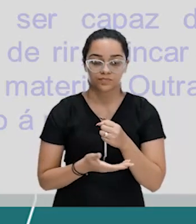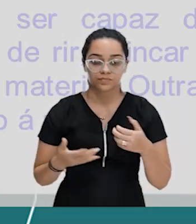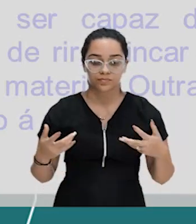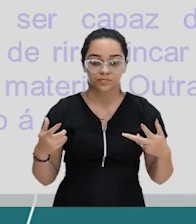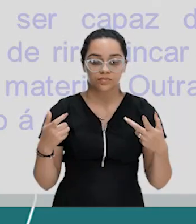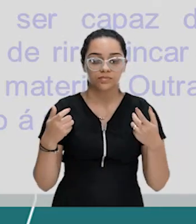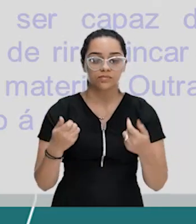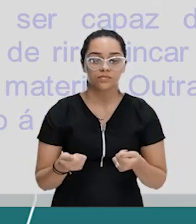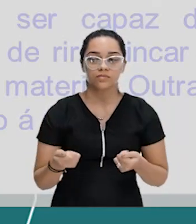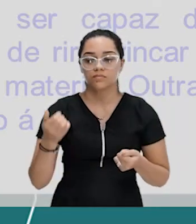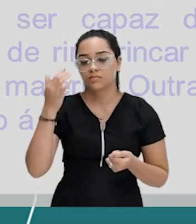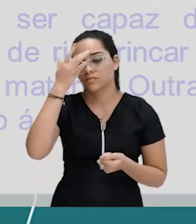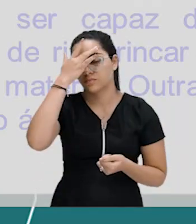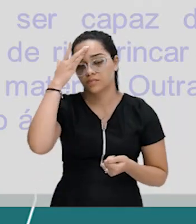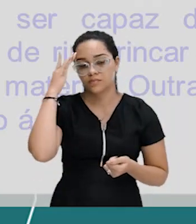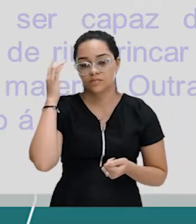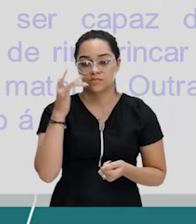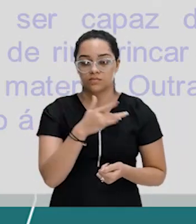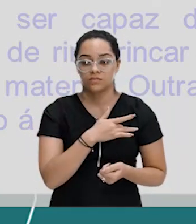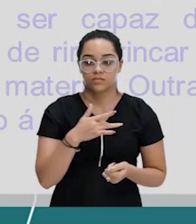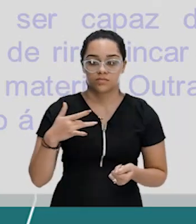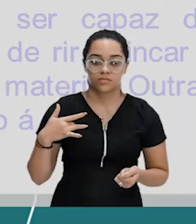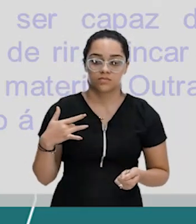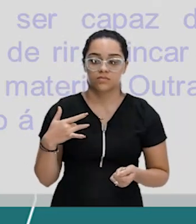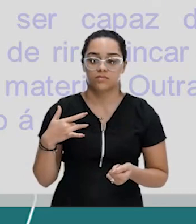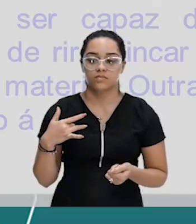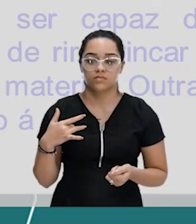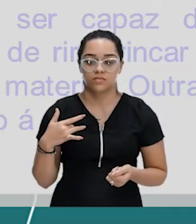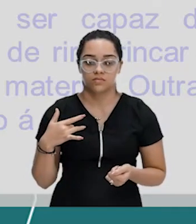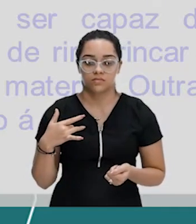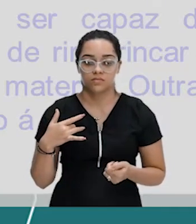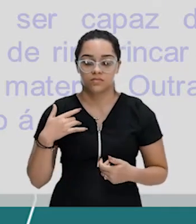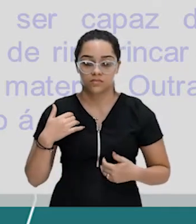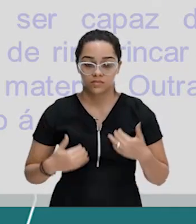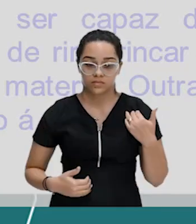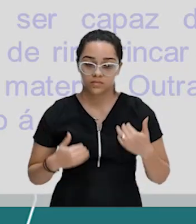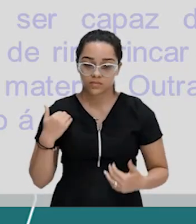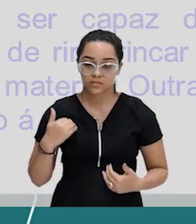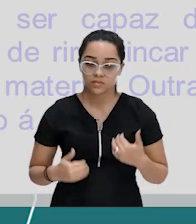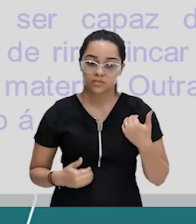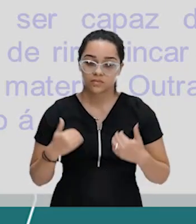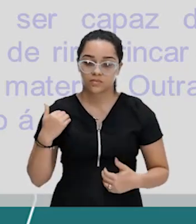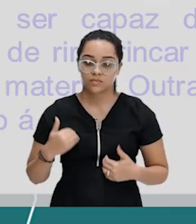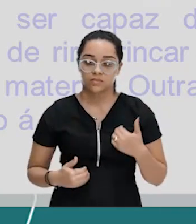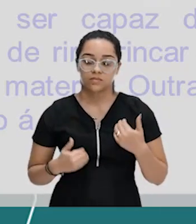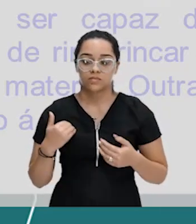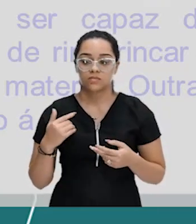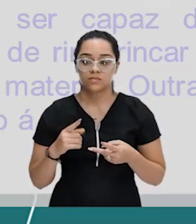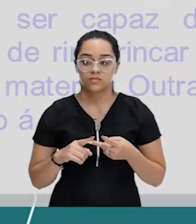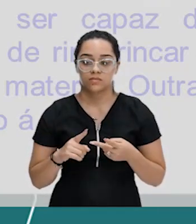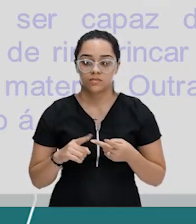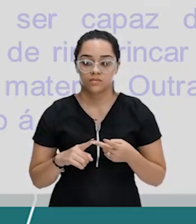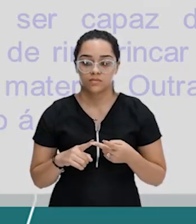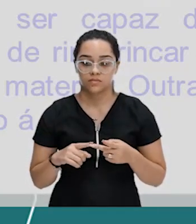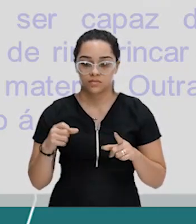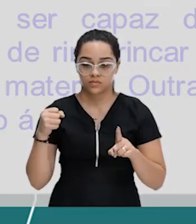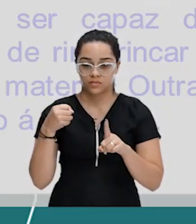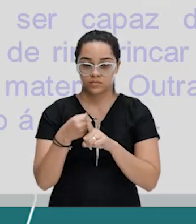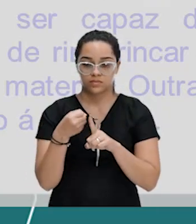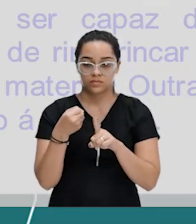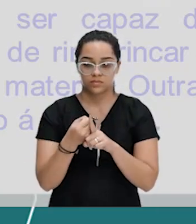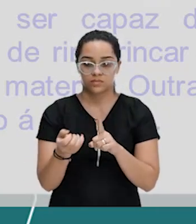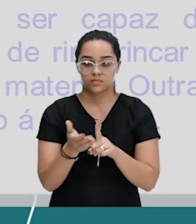todo indivíduo. Saúde física, olha só, integridade